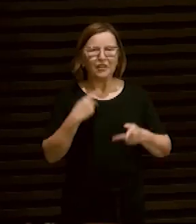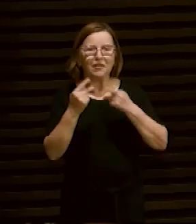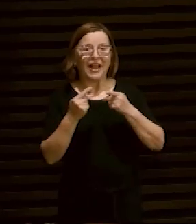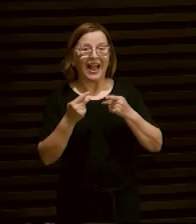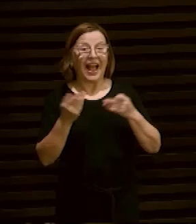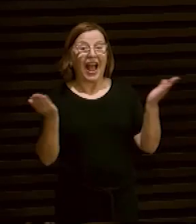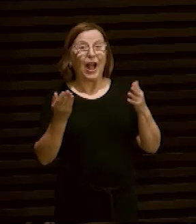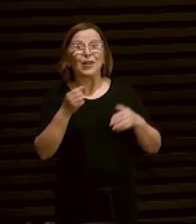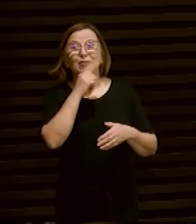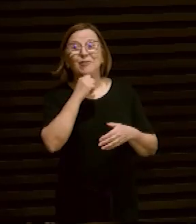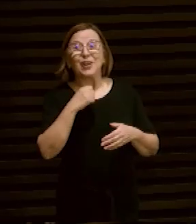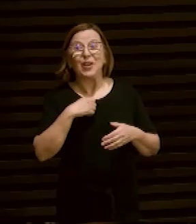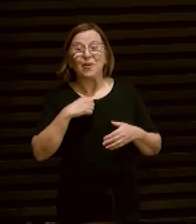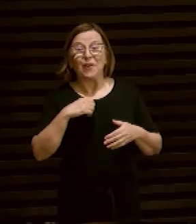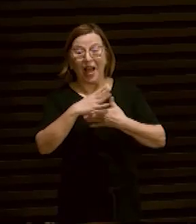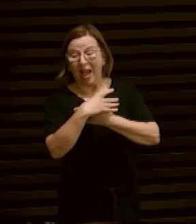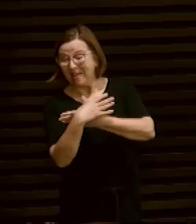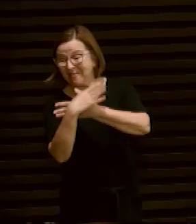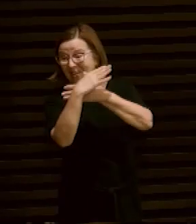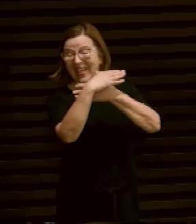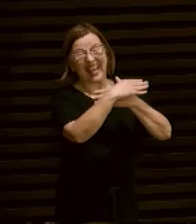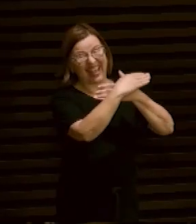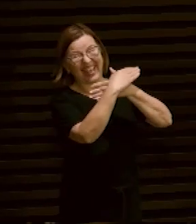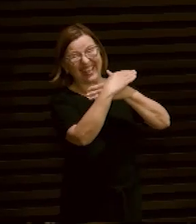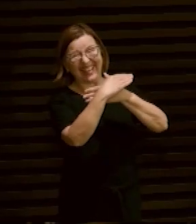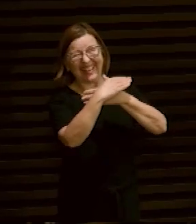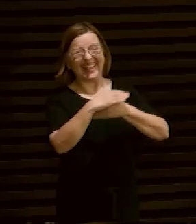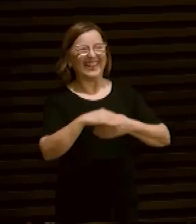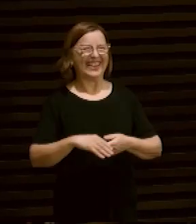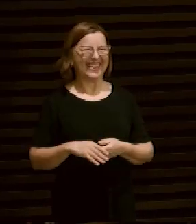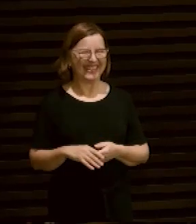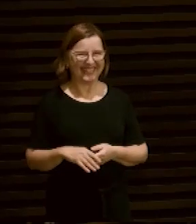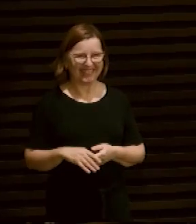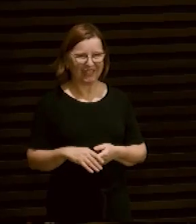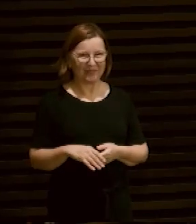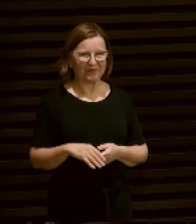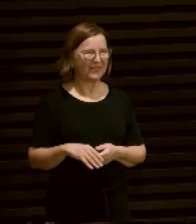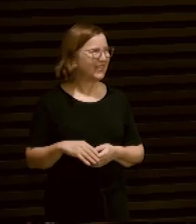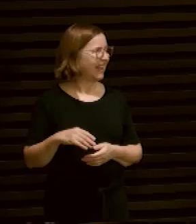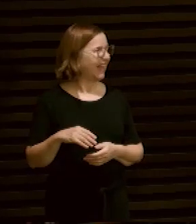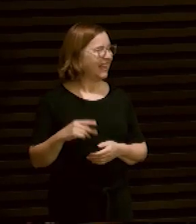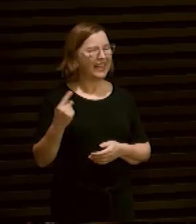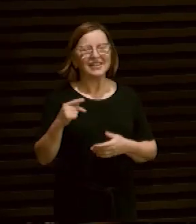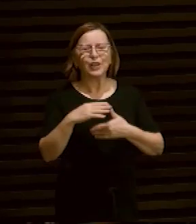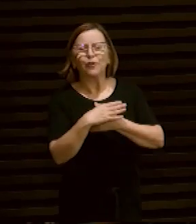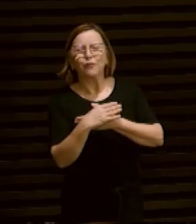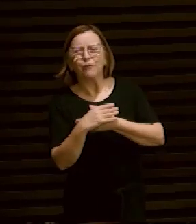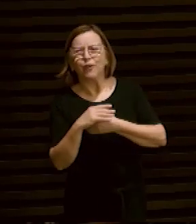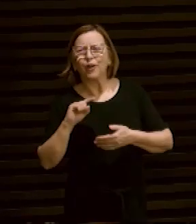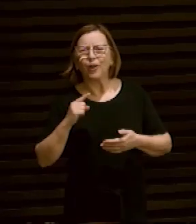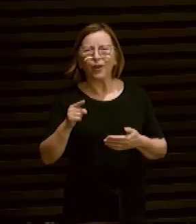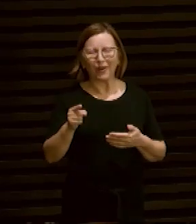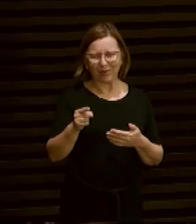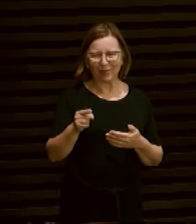voar. Eu digo, vai mesmo, minha filha. E o seu voo vai longe, sabe para onde ele vai? Vai para dentro do